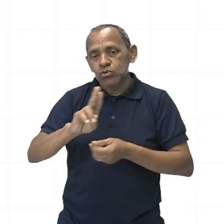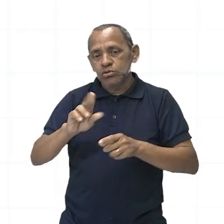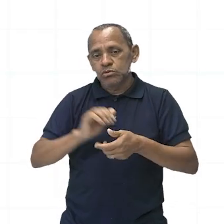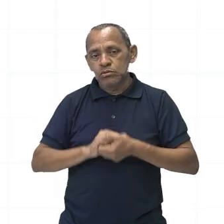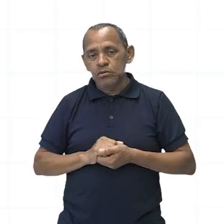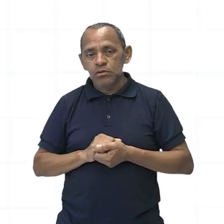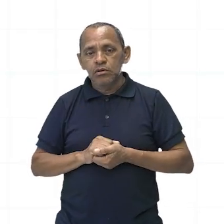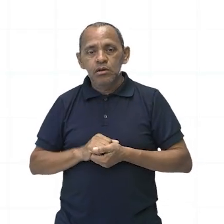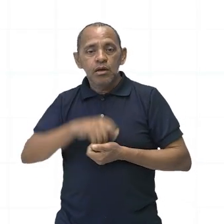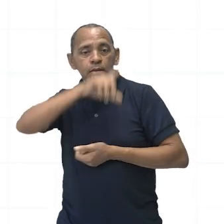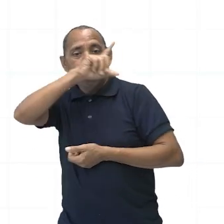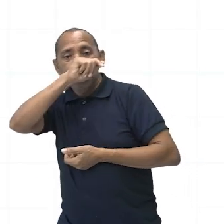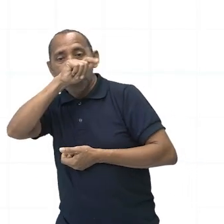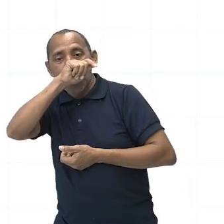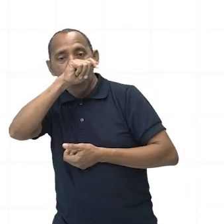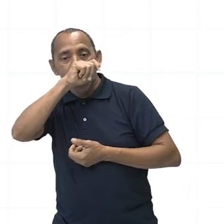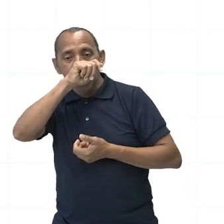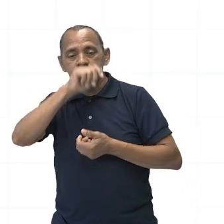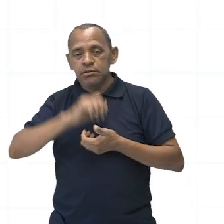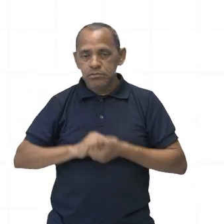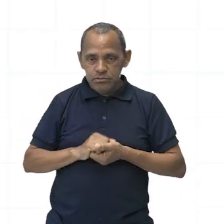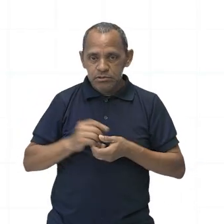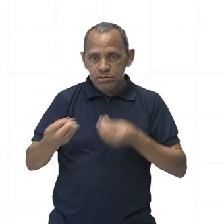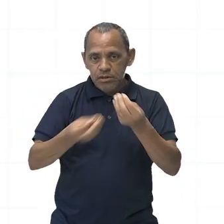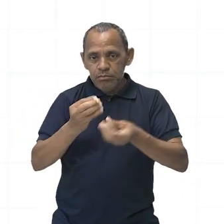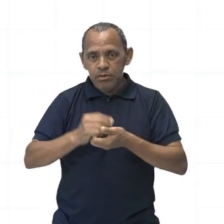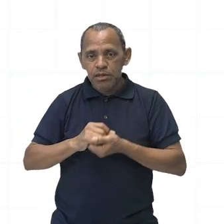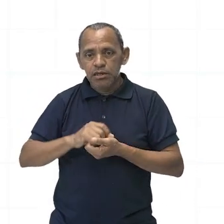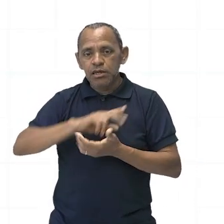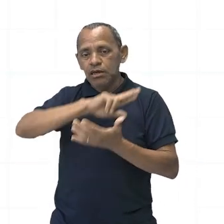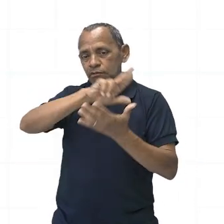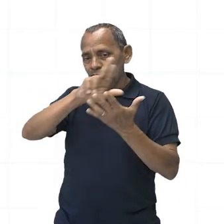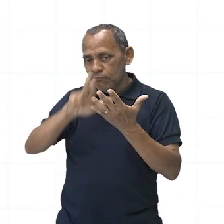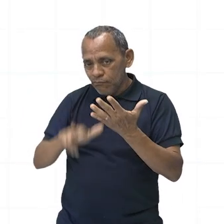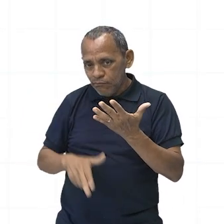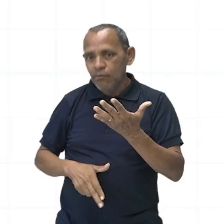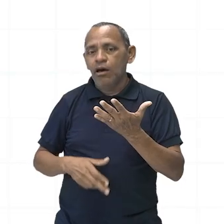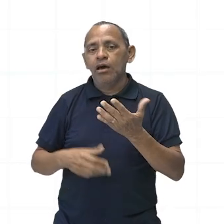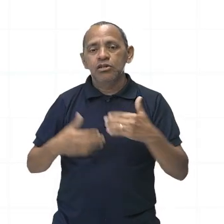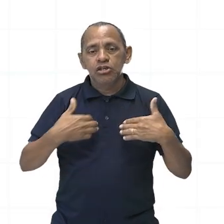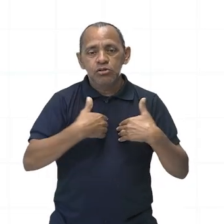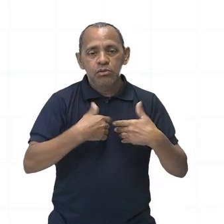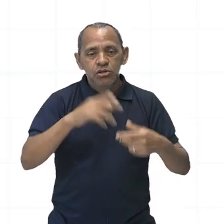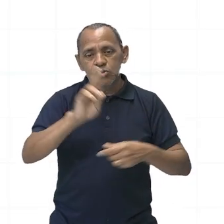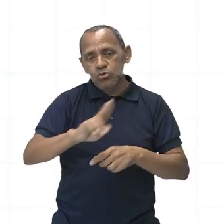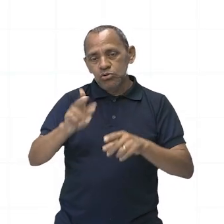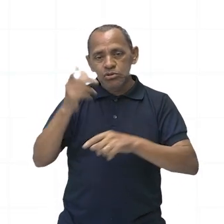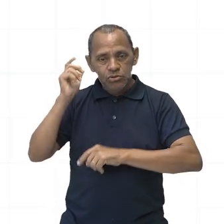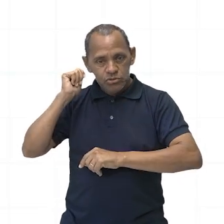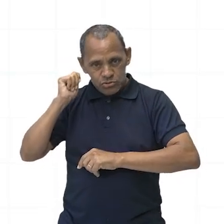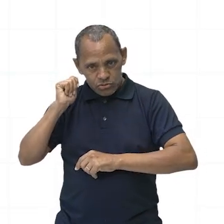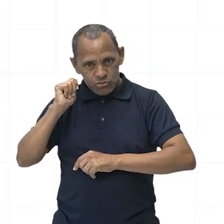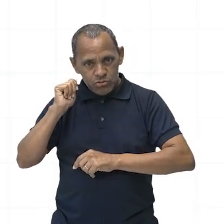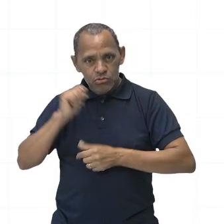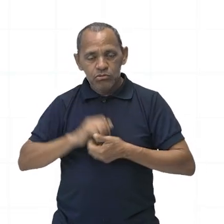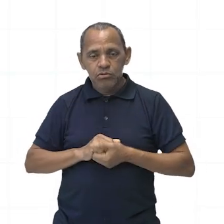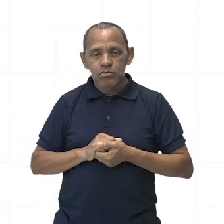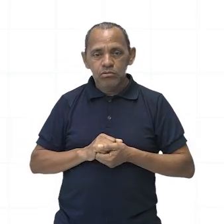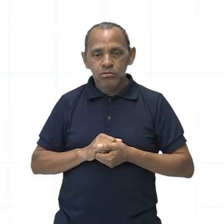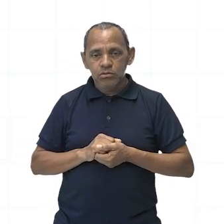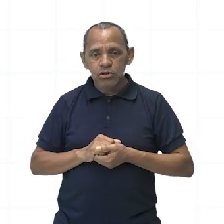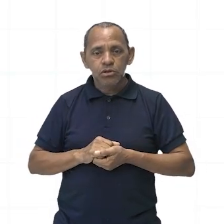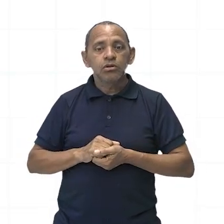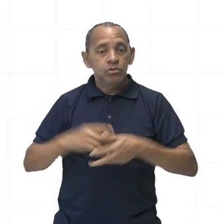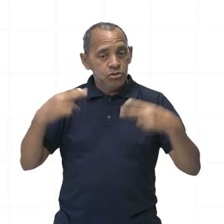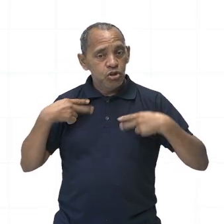como pássaros, sapos, lobos e leões. Muitos animais utilizam-se, então, do som audível, que é aquele que os nossos ouvidos conseguem captar,